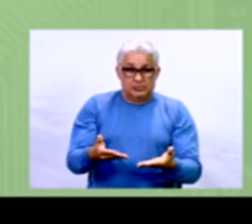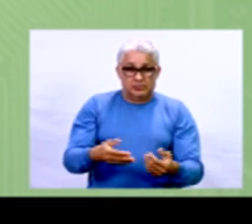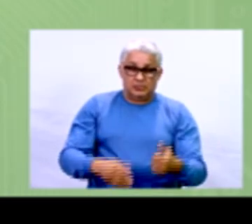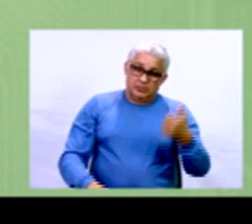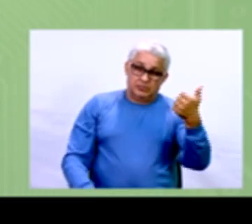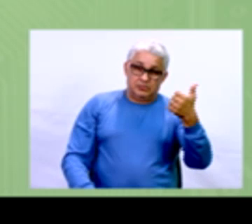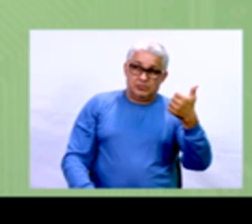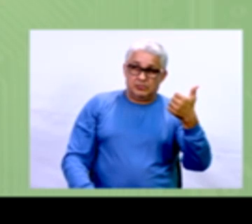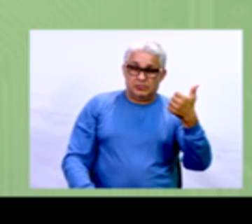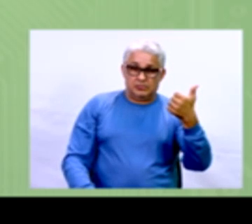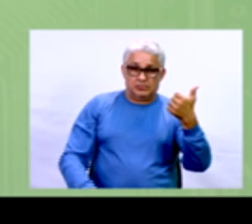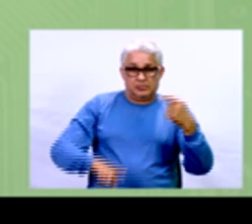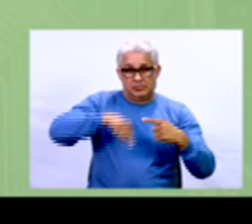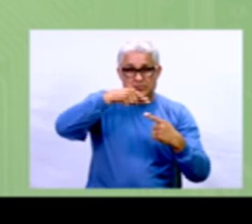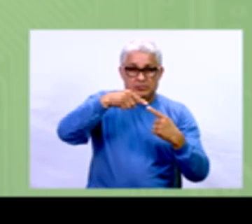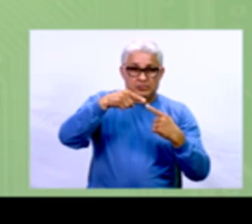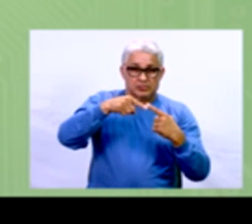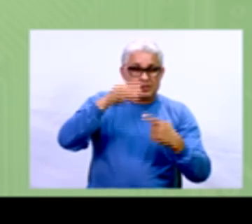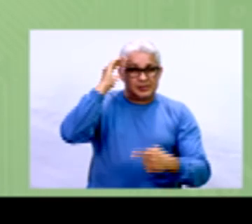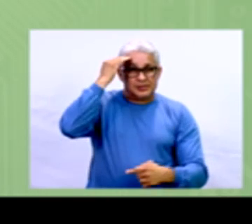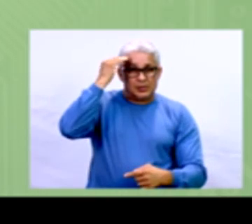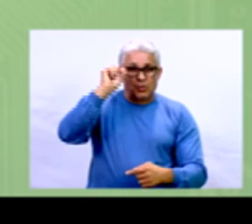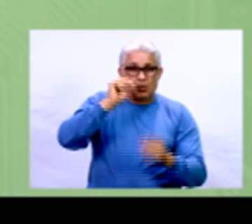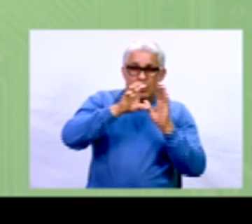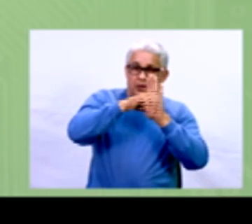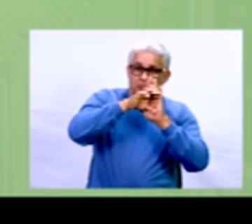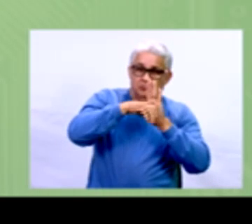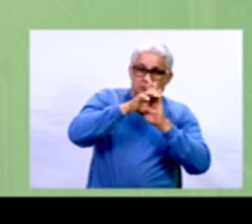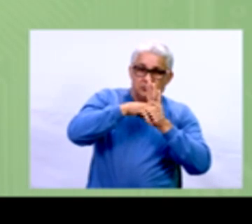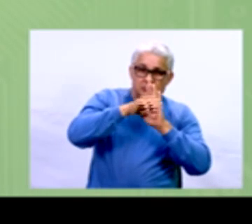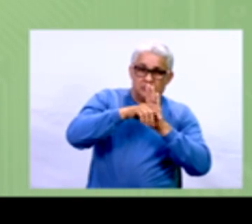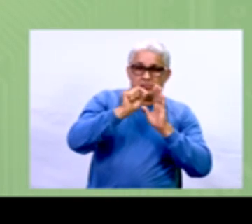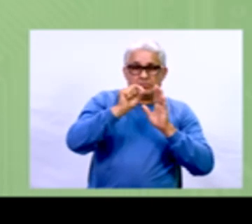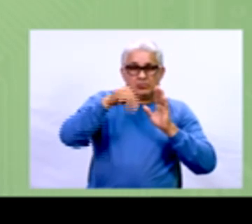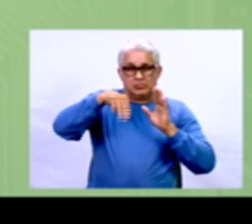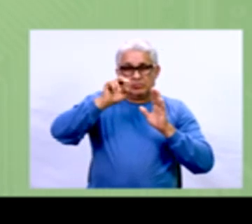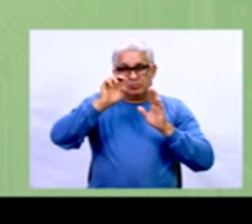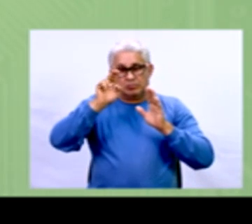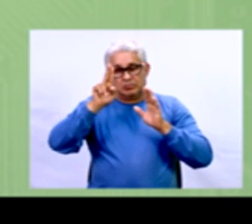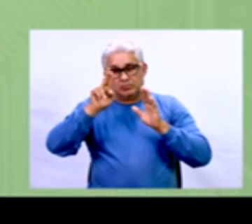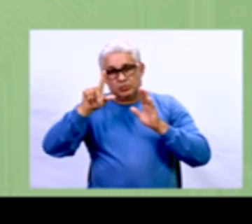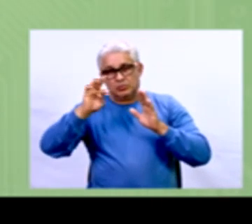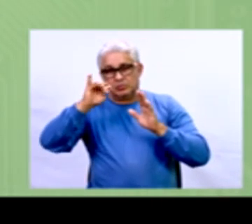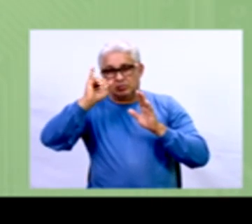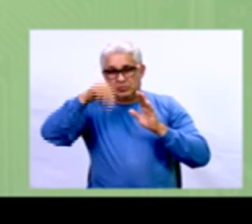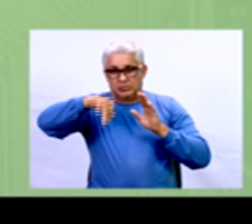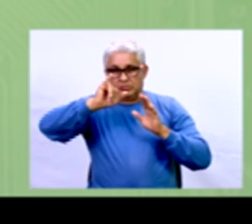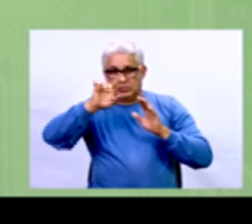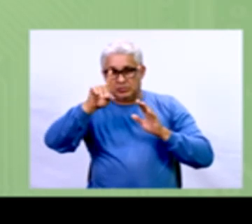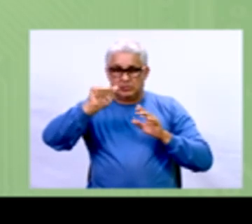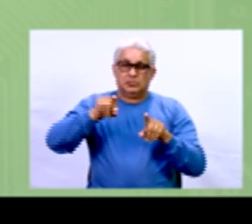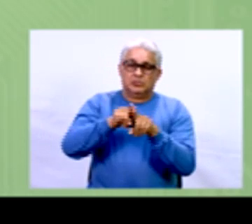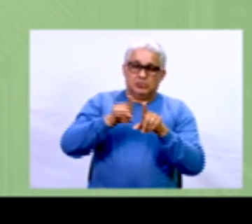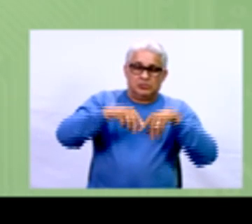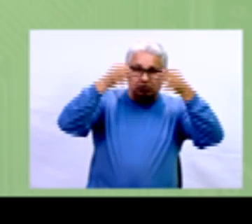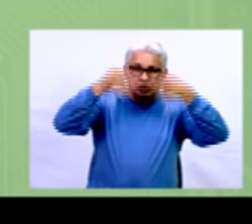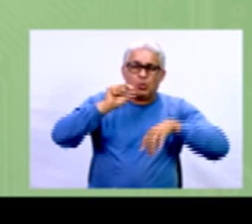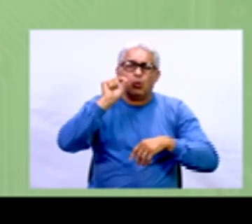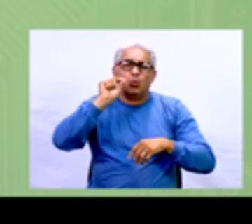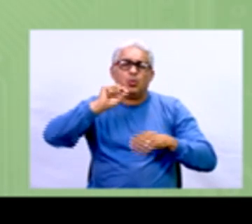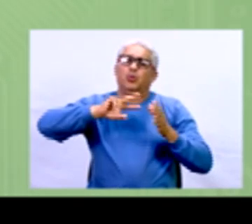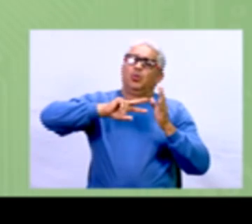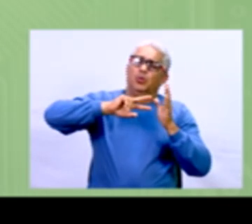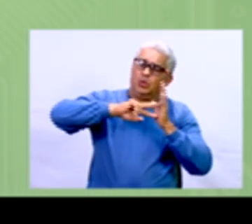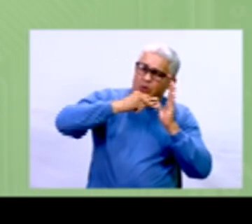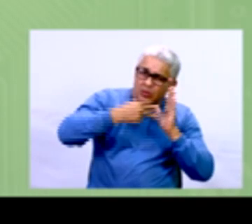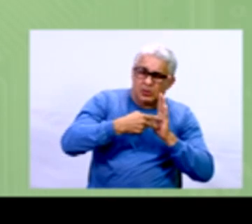Primeiro objetivo: compreender os conceitos sobre multimídia, onde nós vamos falar sobre o que é a